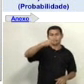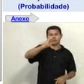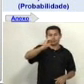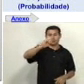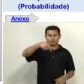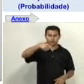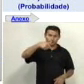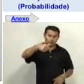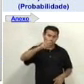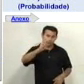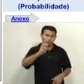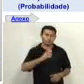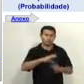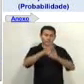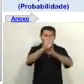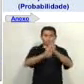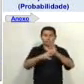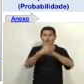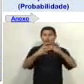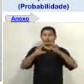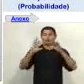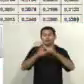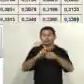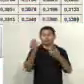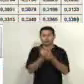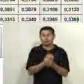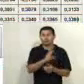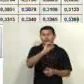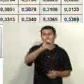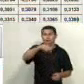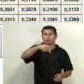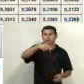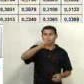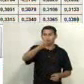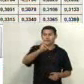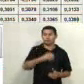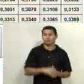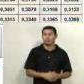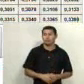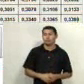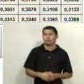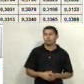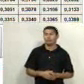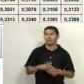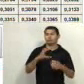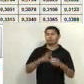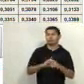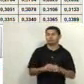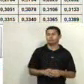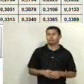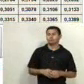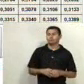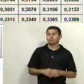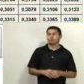0,75. Se eu for lá na tabela do anexo, 0,75, né? Se eu for lá na tabela do anexo,